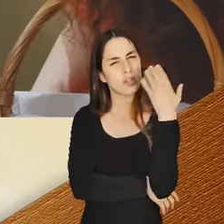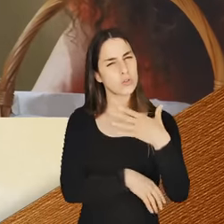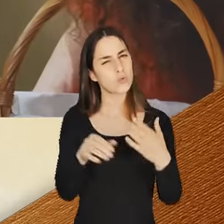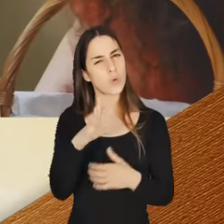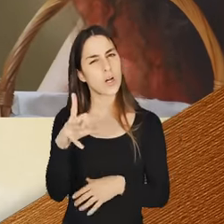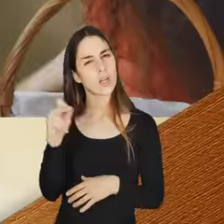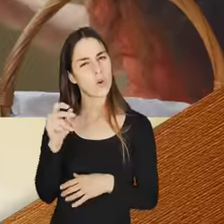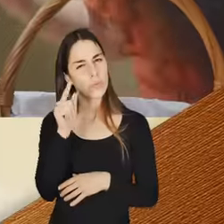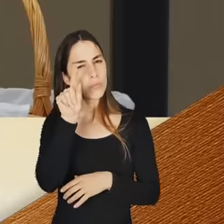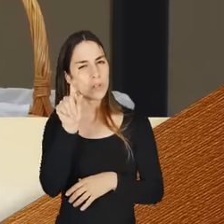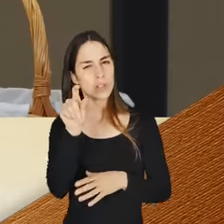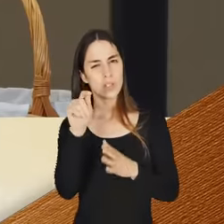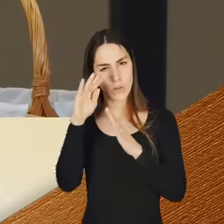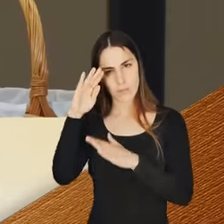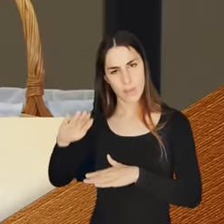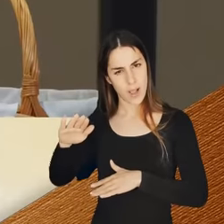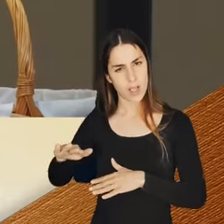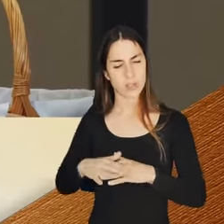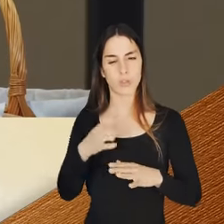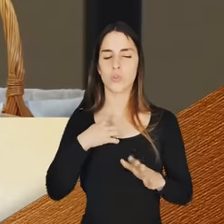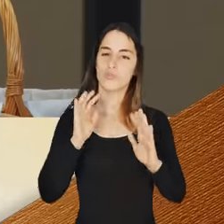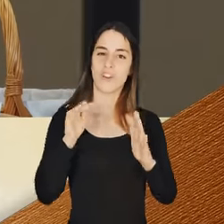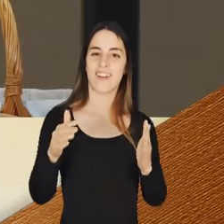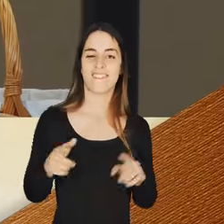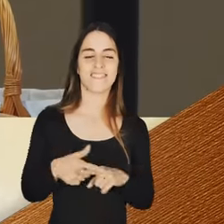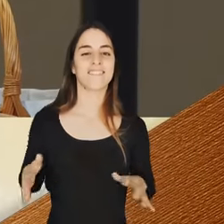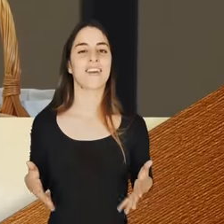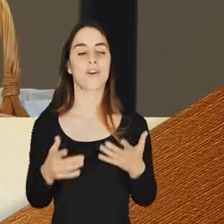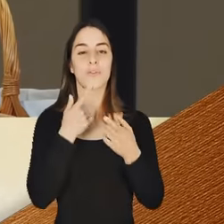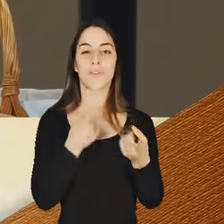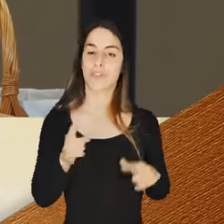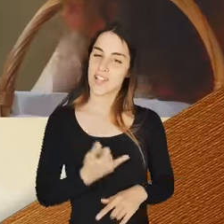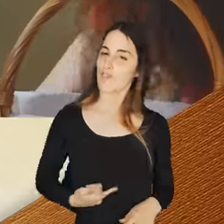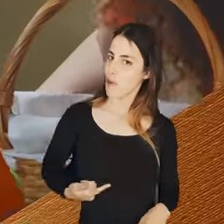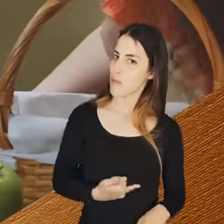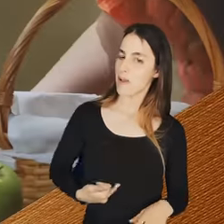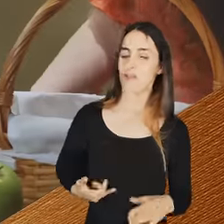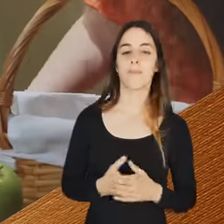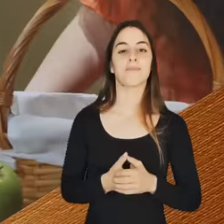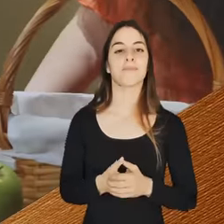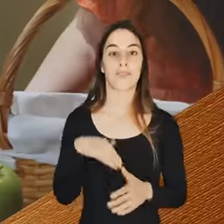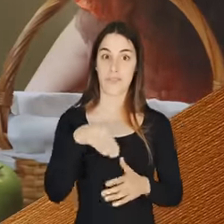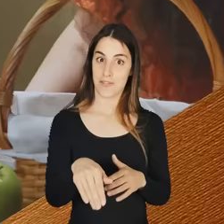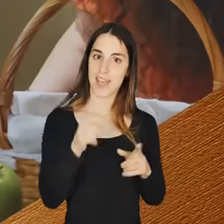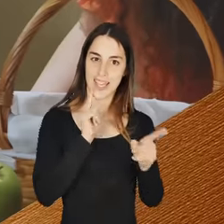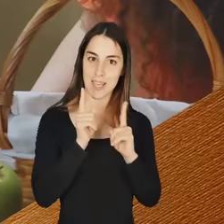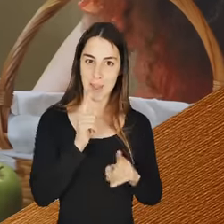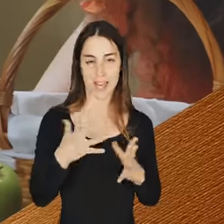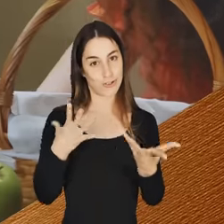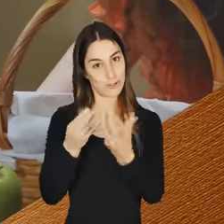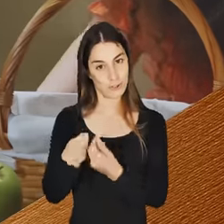Parece um bocadinho para baixo. Tá. Eu já animo outra vez. Claro, vais animar. É fome. Vais animar com o prato que o Ricardo vai fazer.